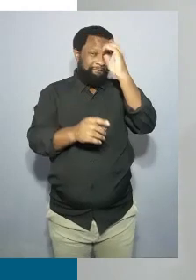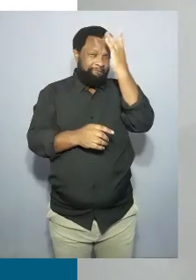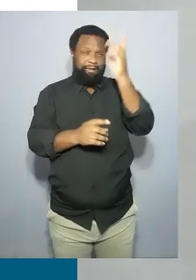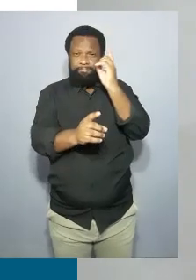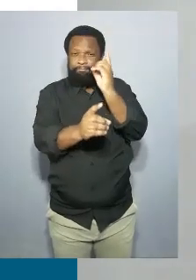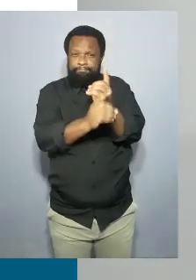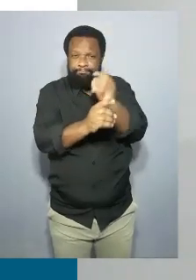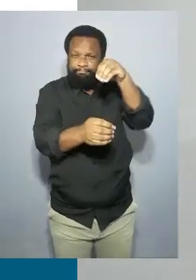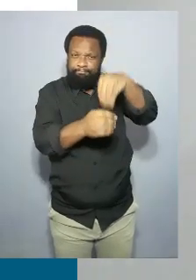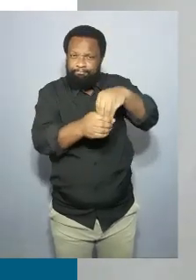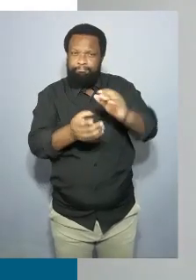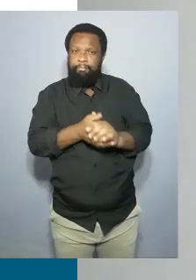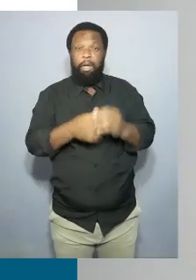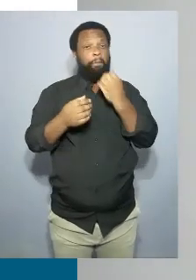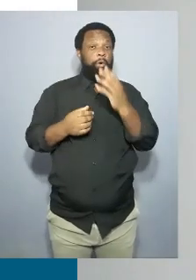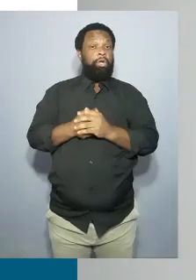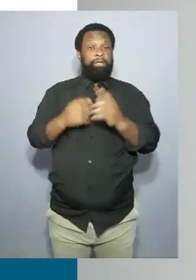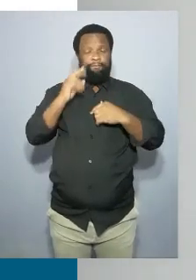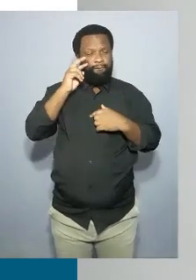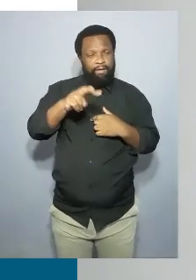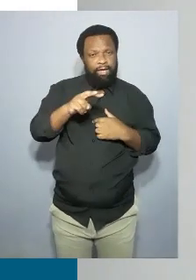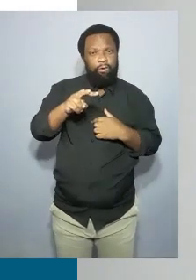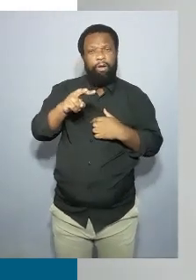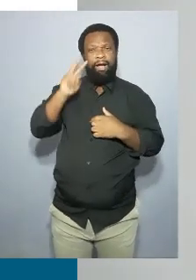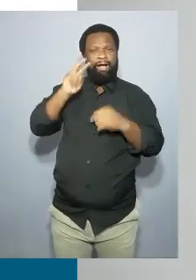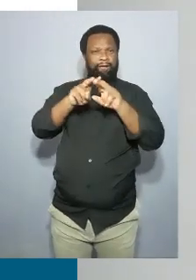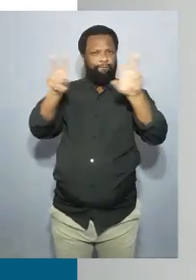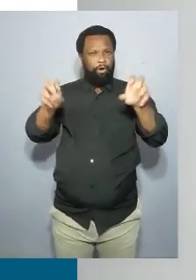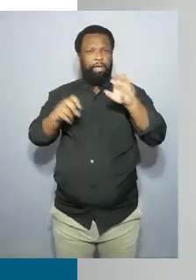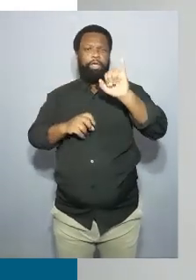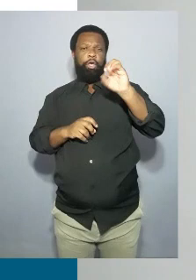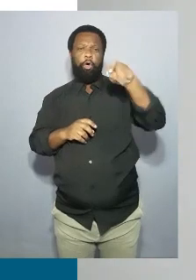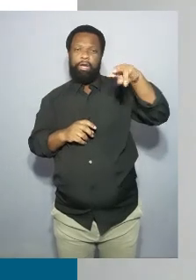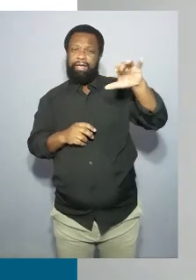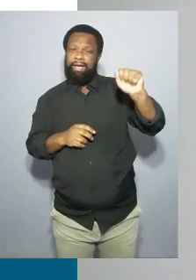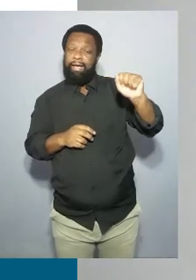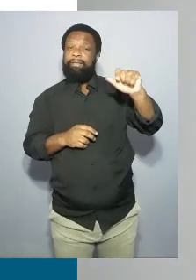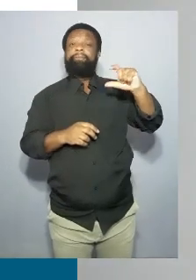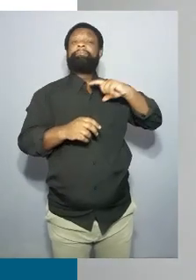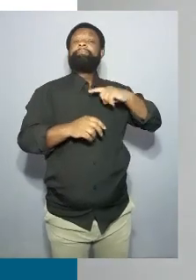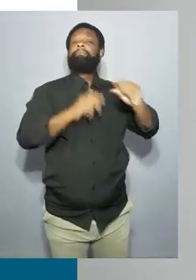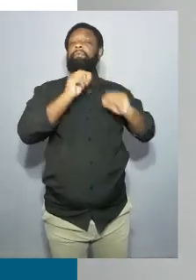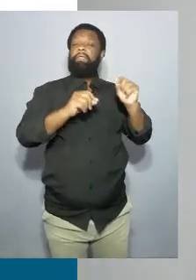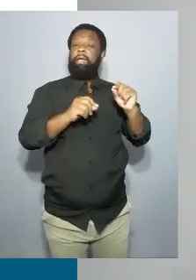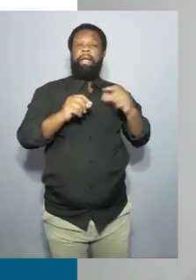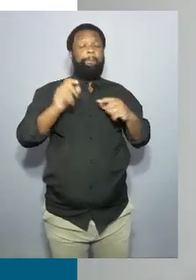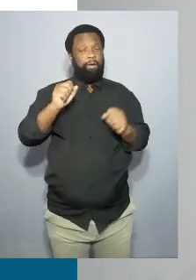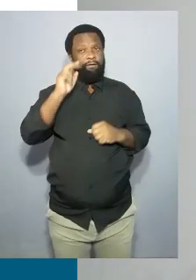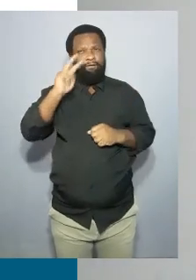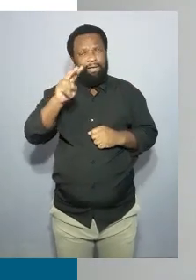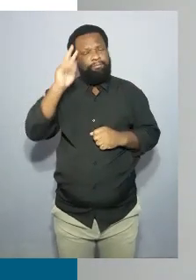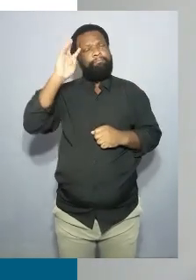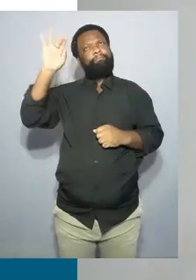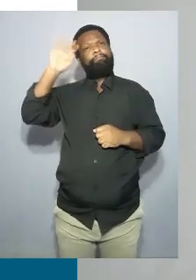centrada. Bom, pessoal, quando a gente olha para essa fórmula iônica aqui, nós podemos até